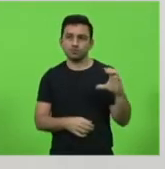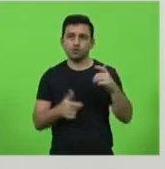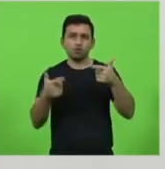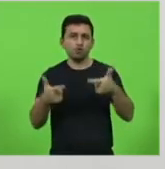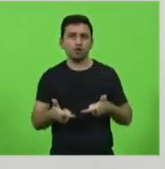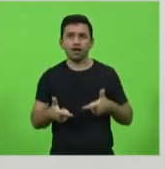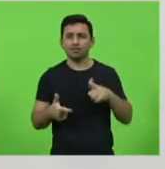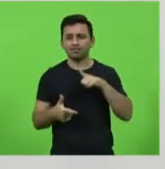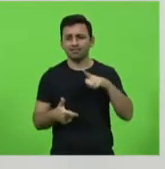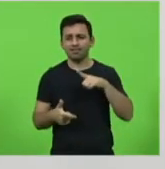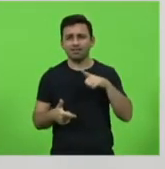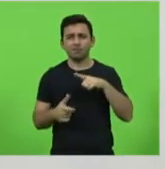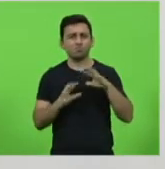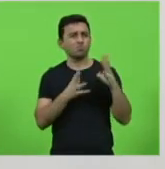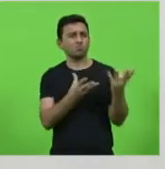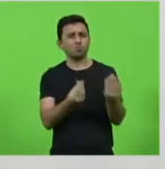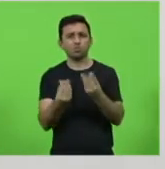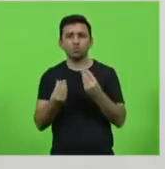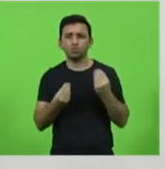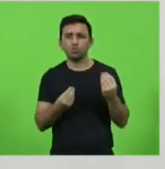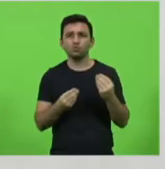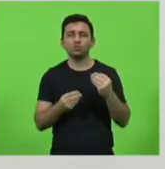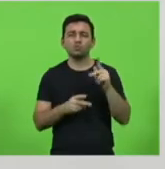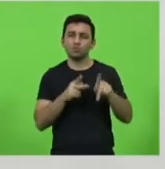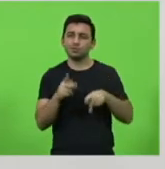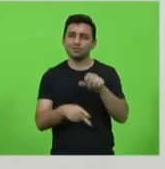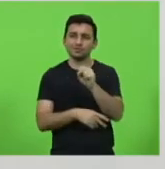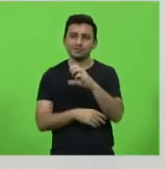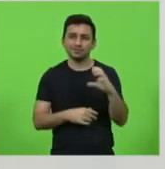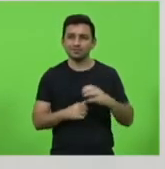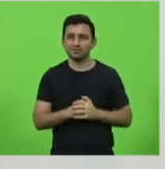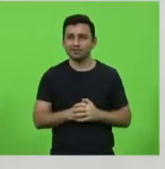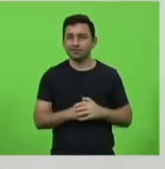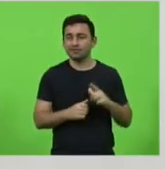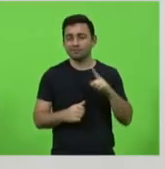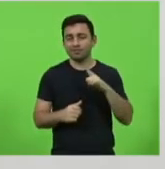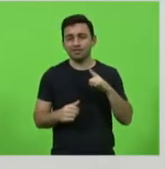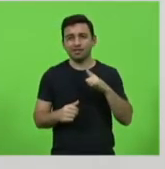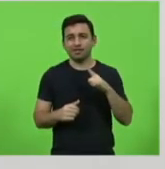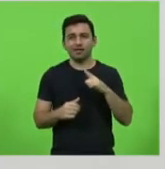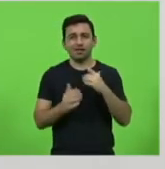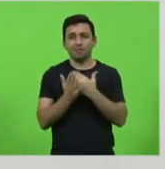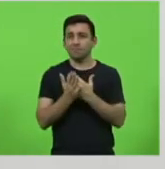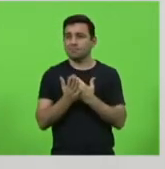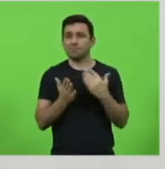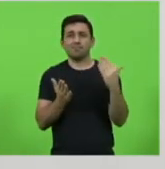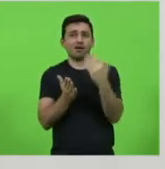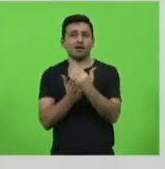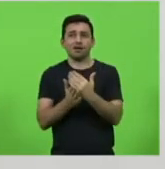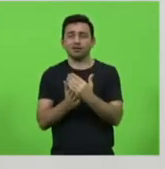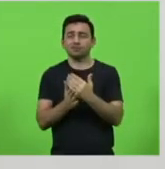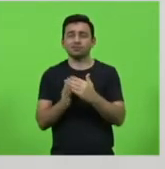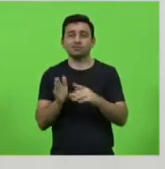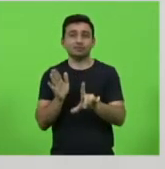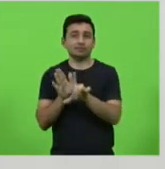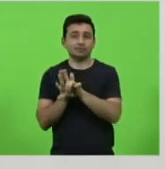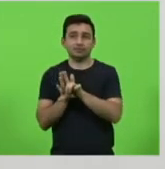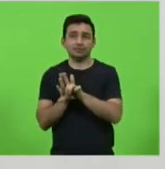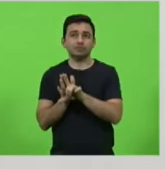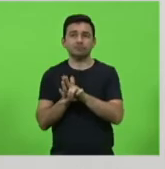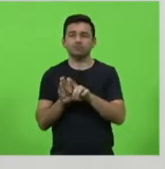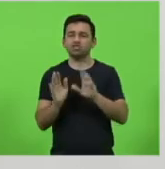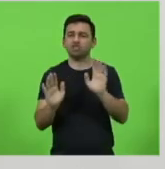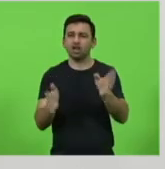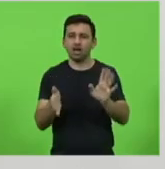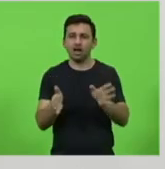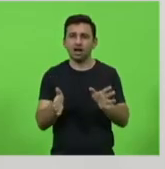os catarinenses. Então, está superada a questão de ilegalidade ou de inconstitucionalidade, é ponto